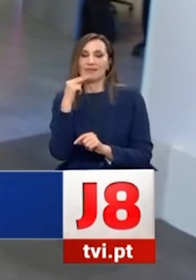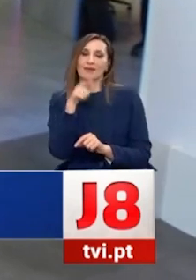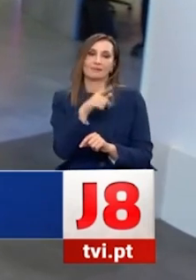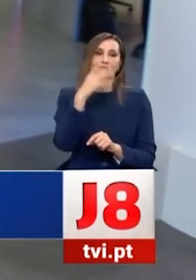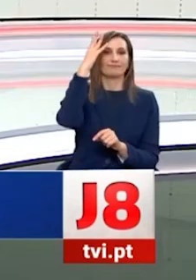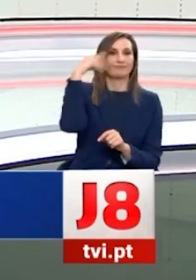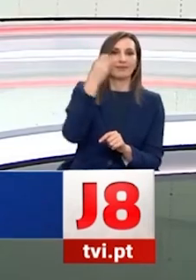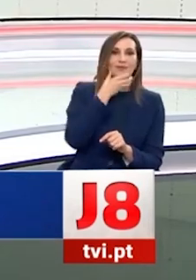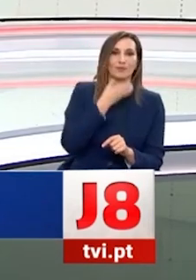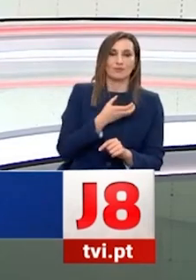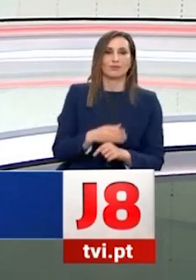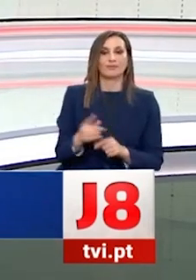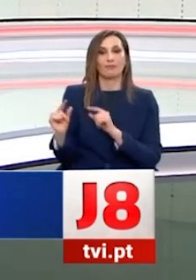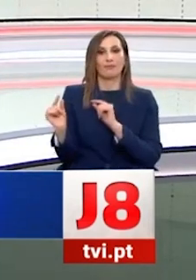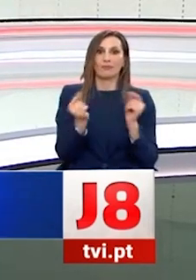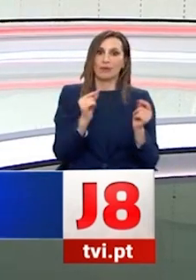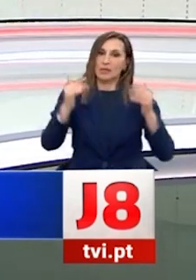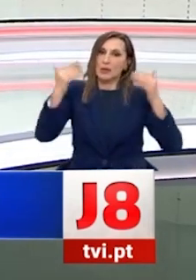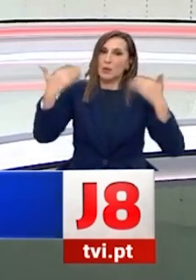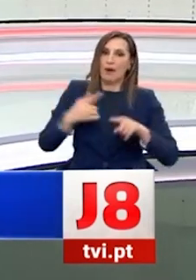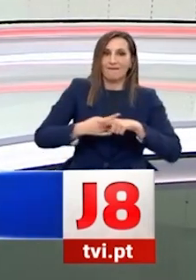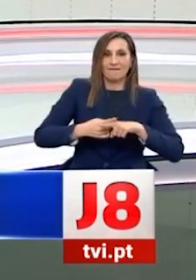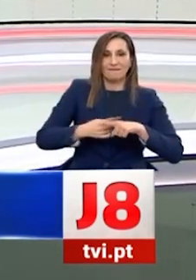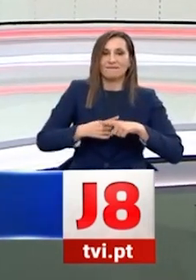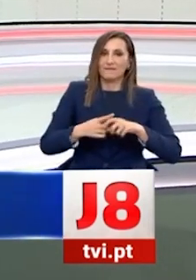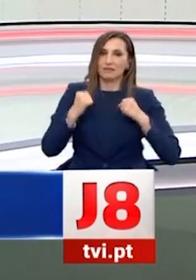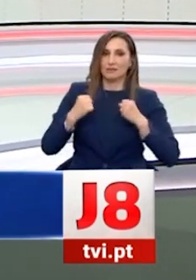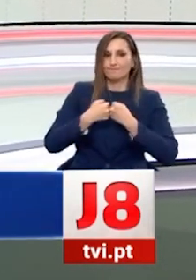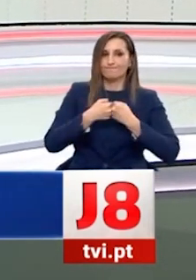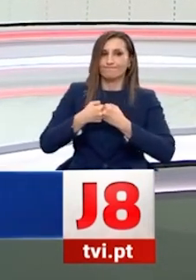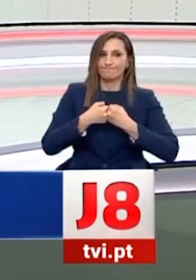Debate muito intenso e tenso também.